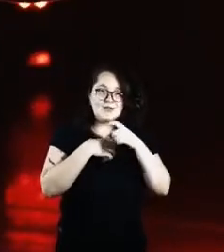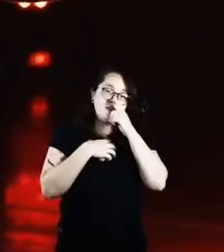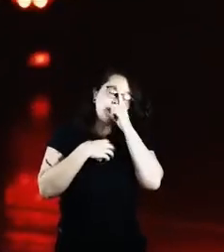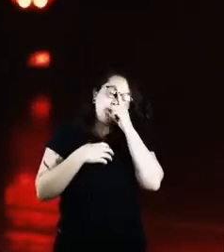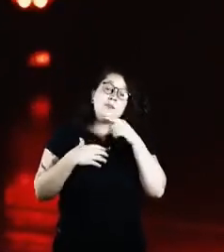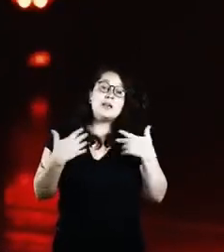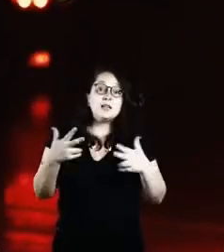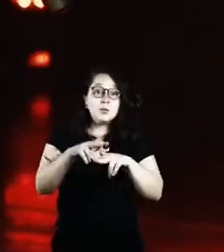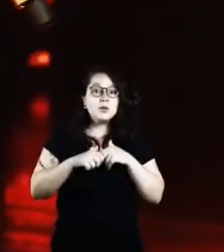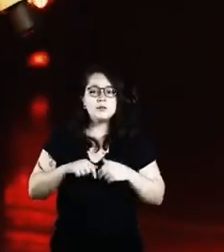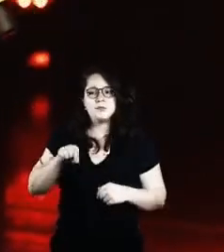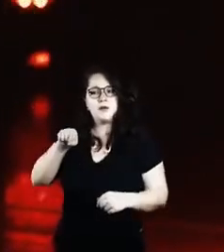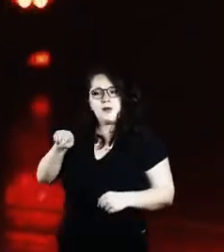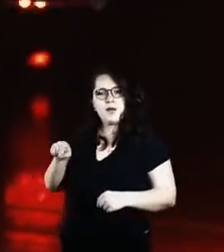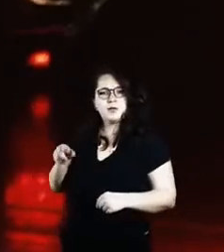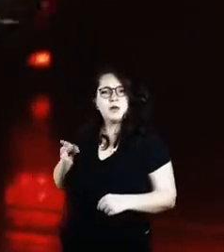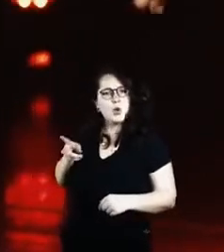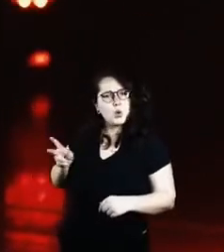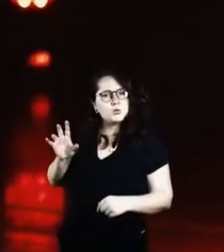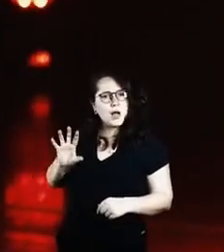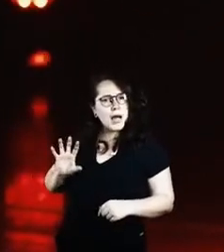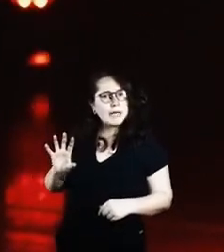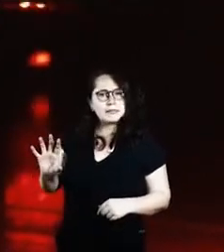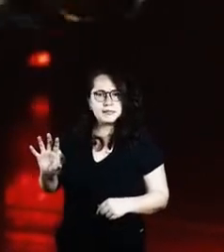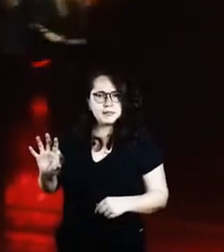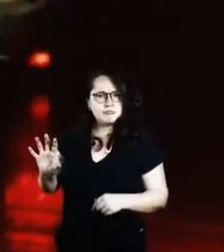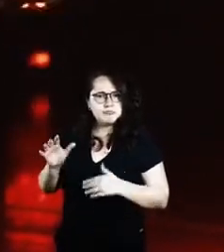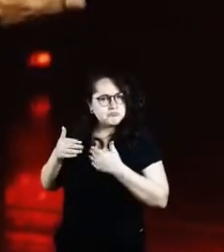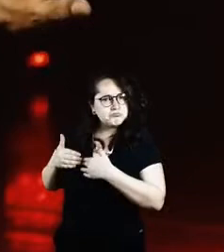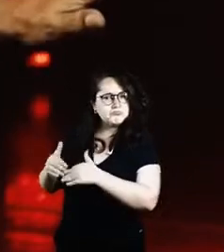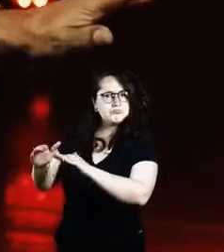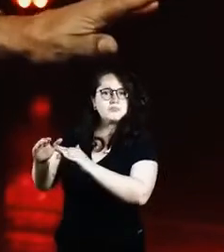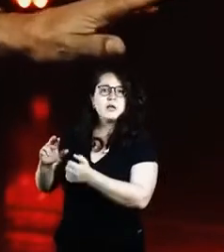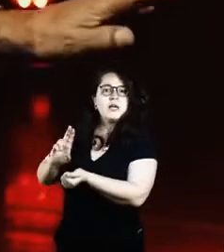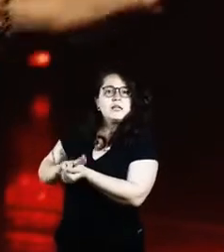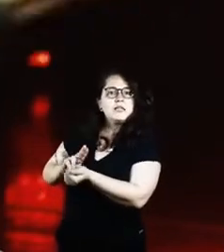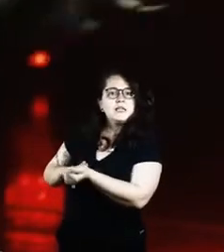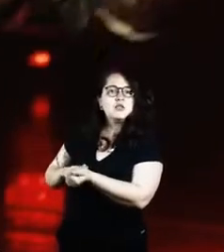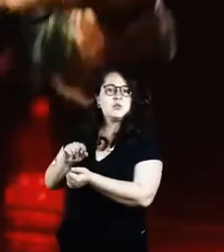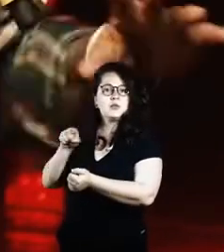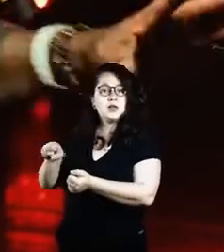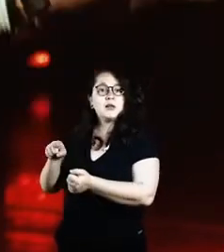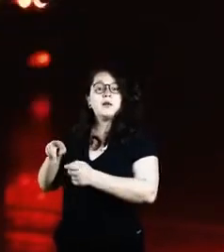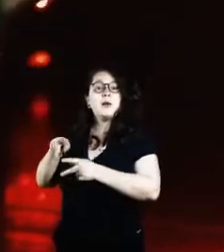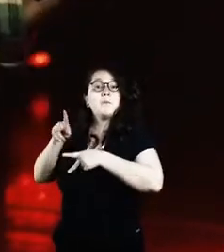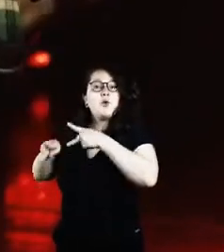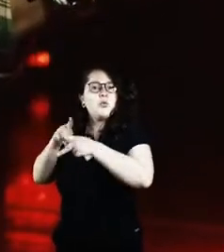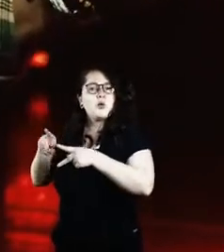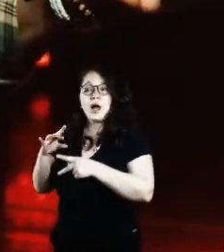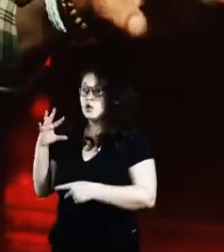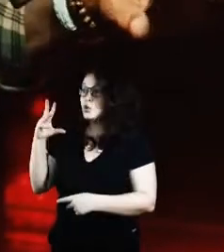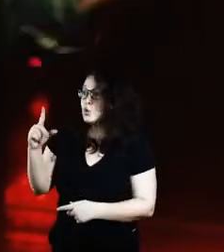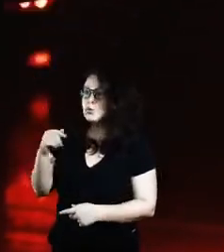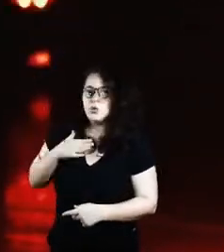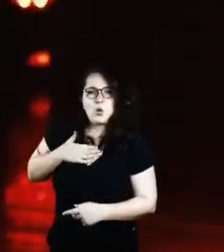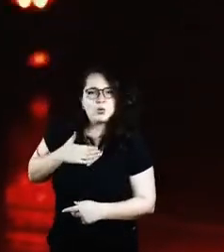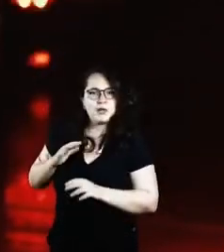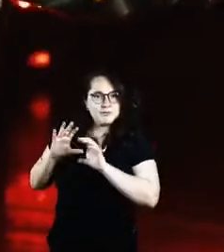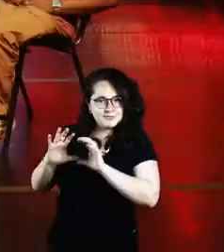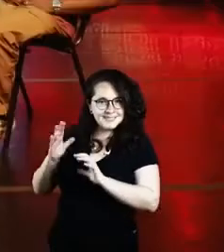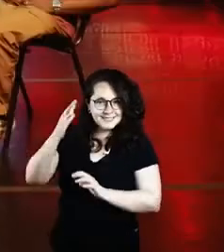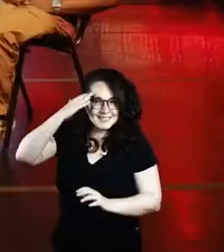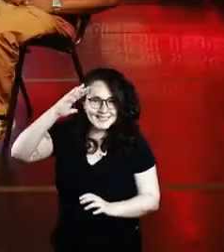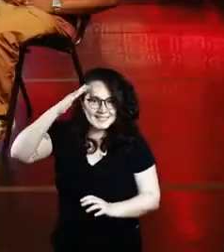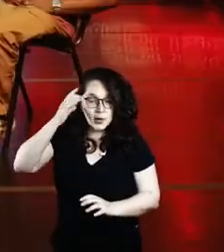a Chic Show começou a fazer o ritmo popular de todo mundo, entende? E